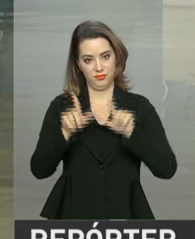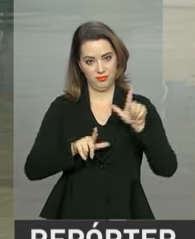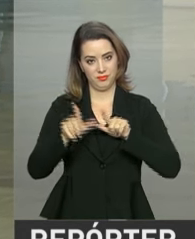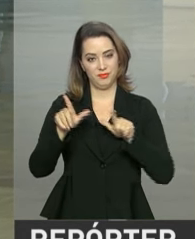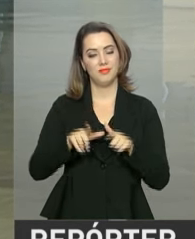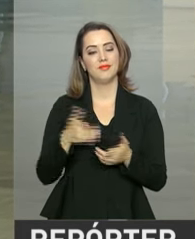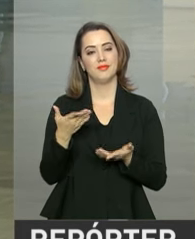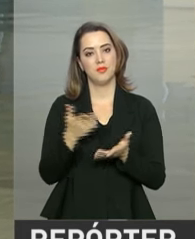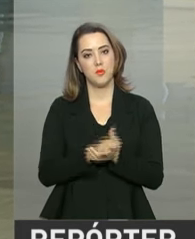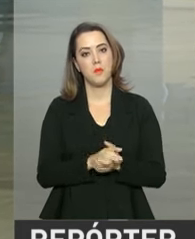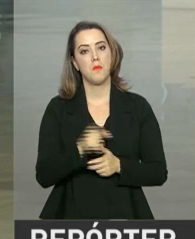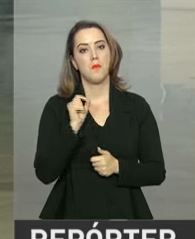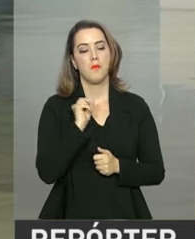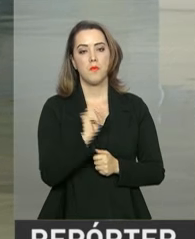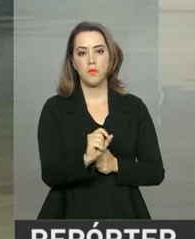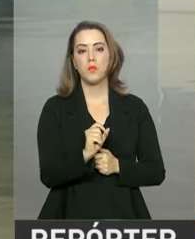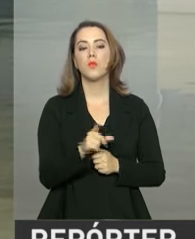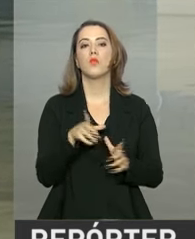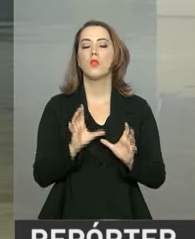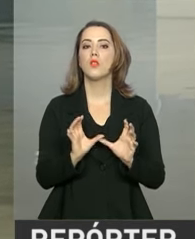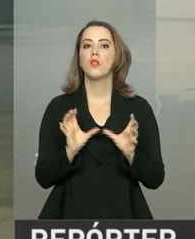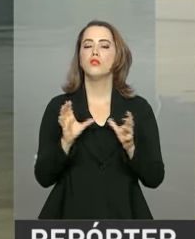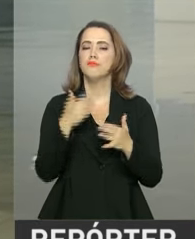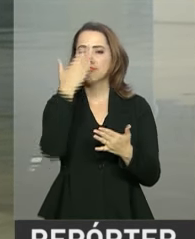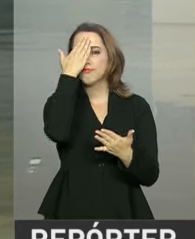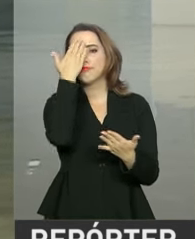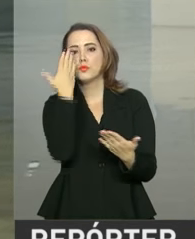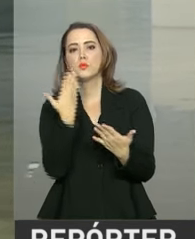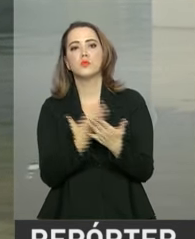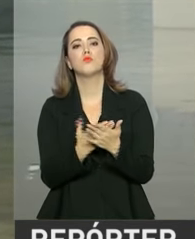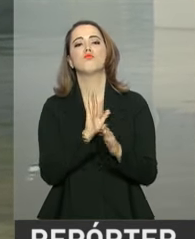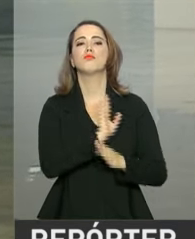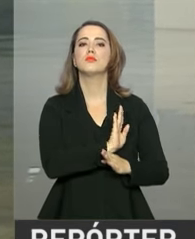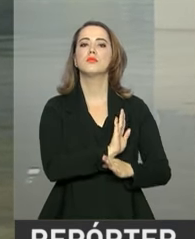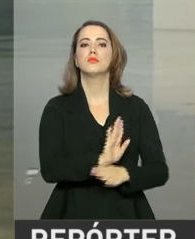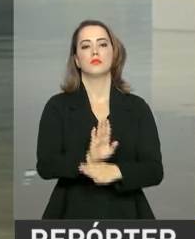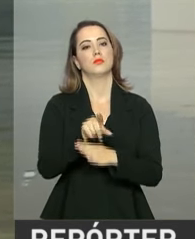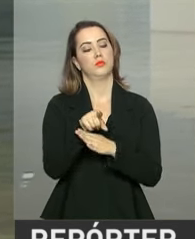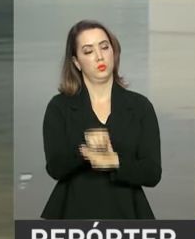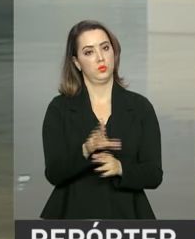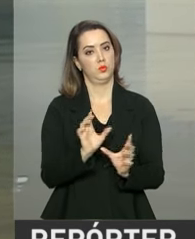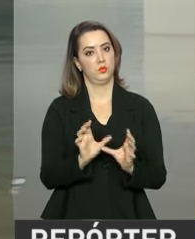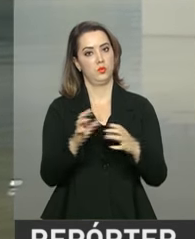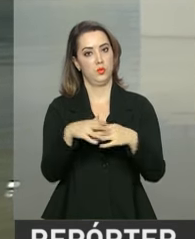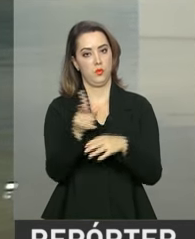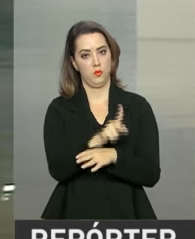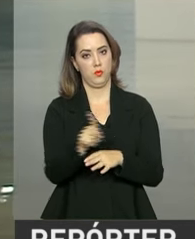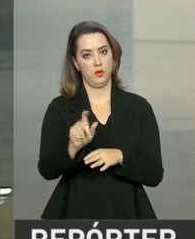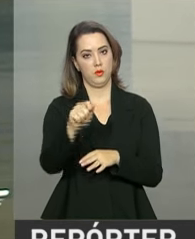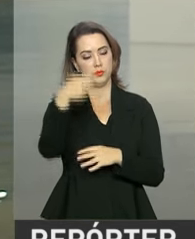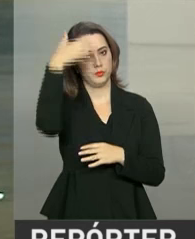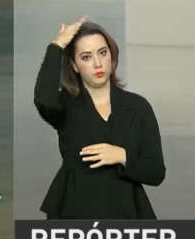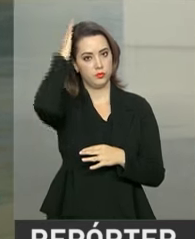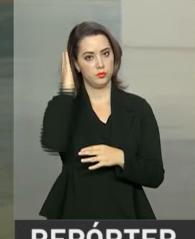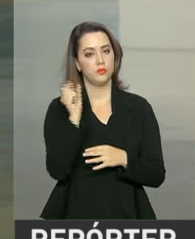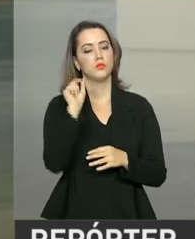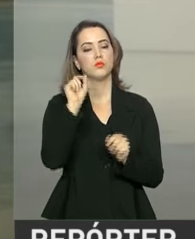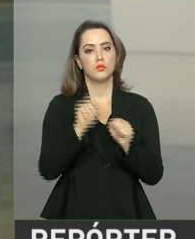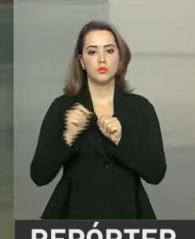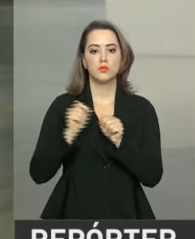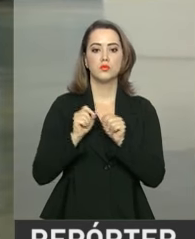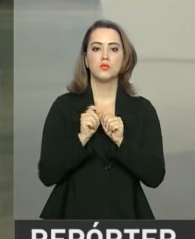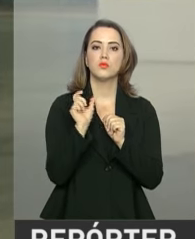TV NBR. Essa confiança, esse apoio ao governo do presidente em exercício, Michel Temer, foi